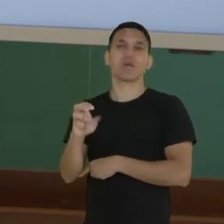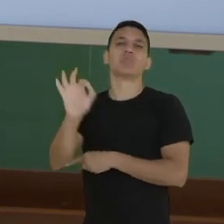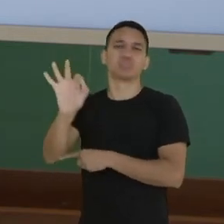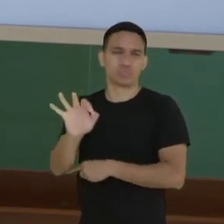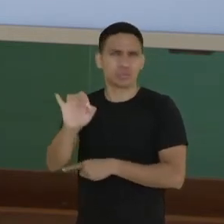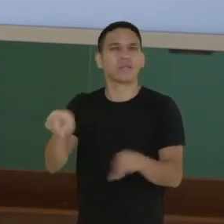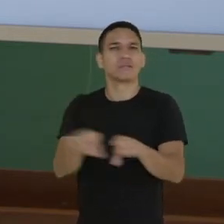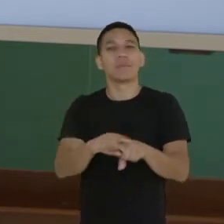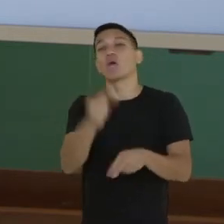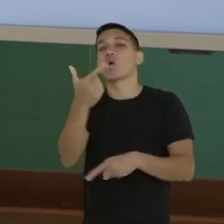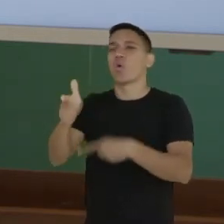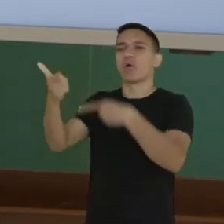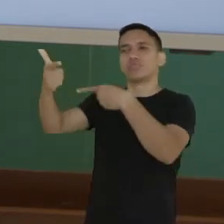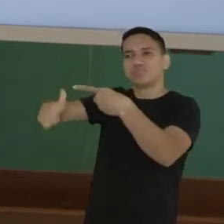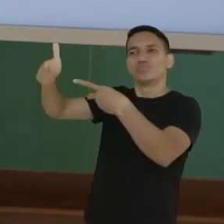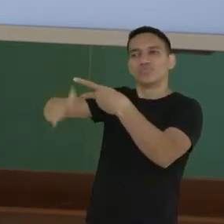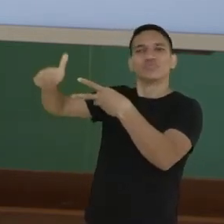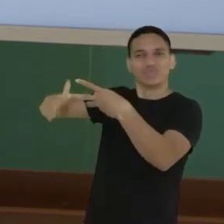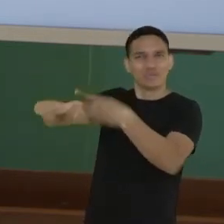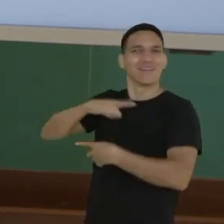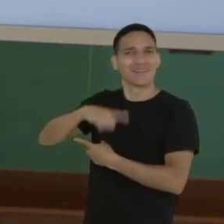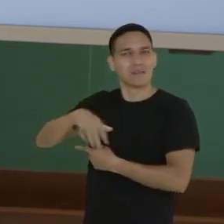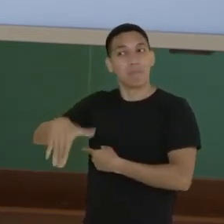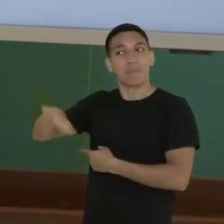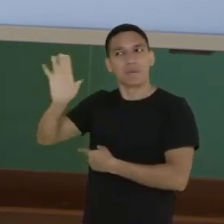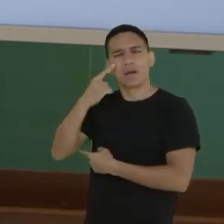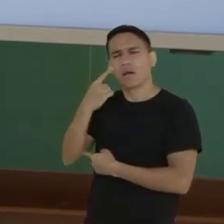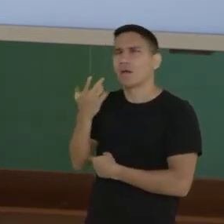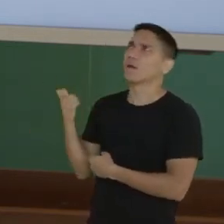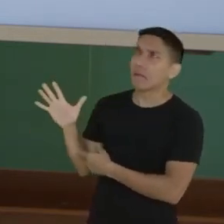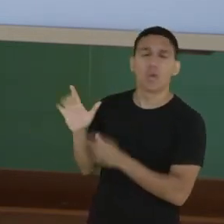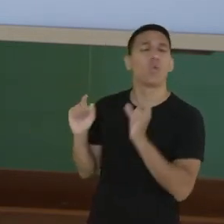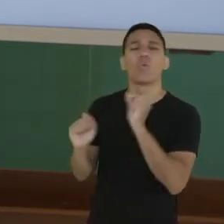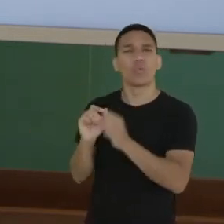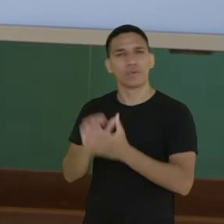outras renováveis. Vejam, né, que seria nesse caso